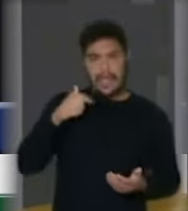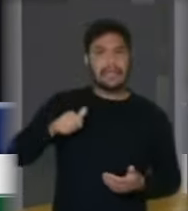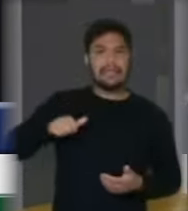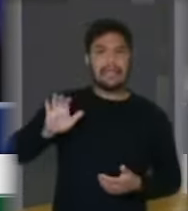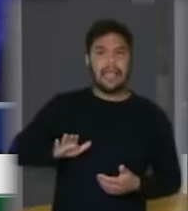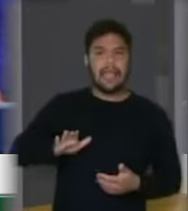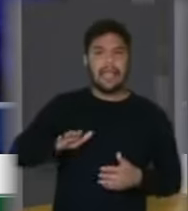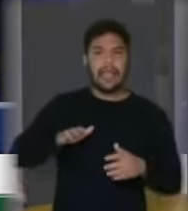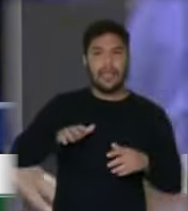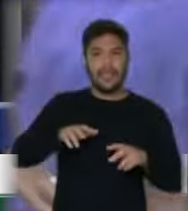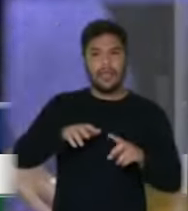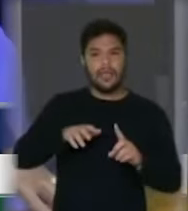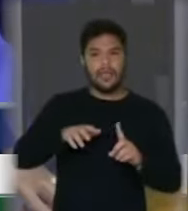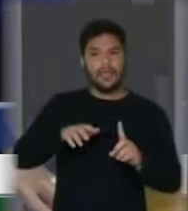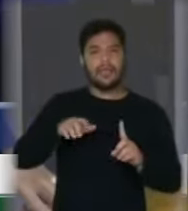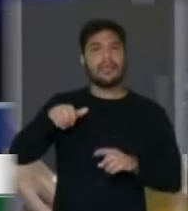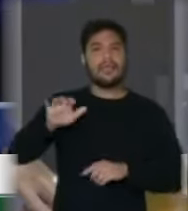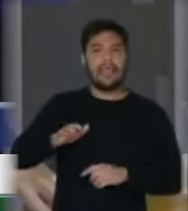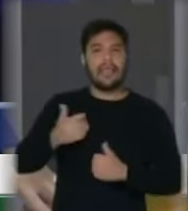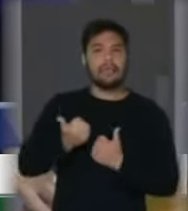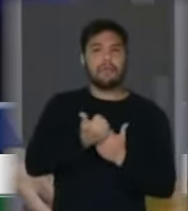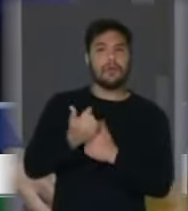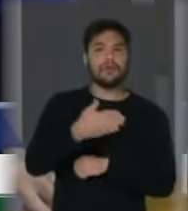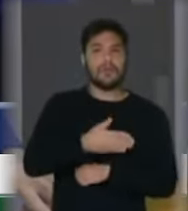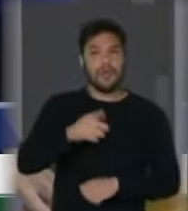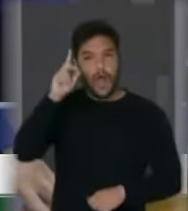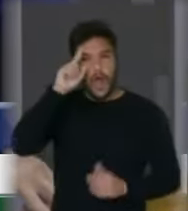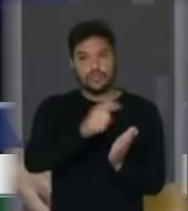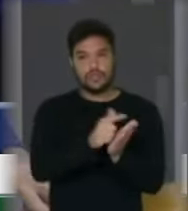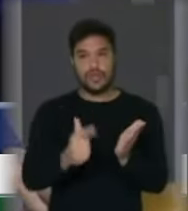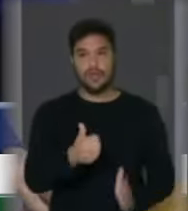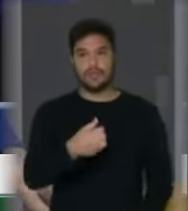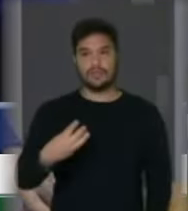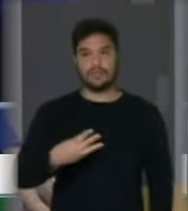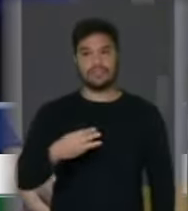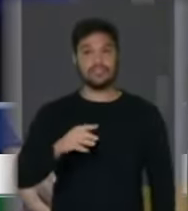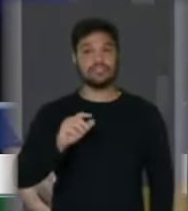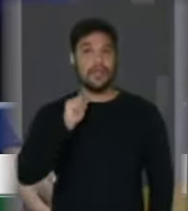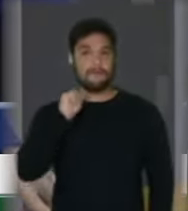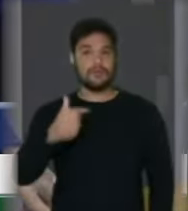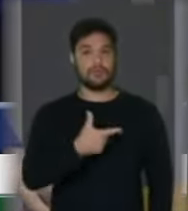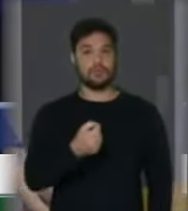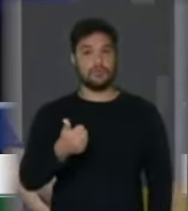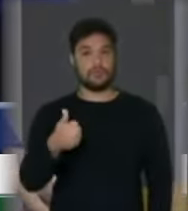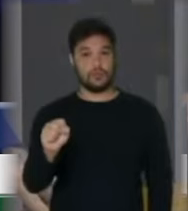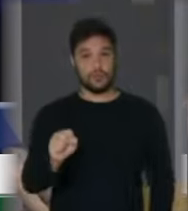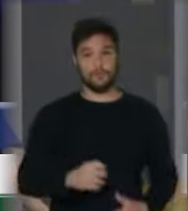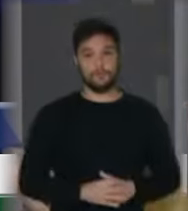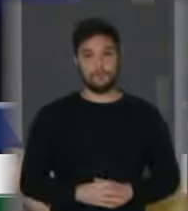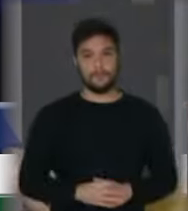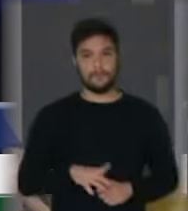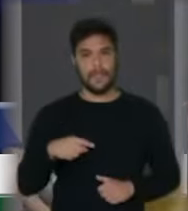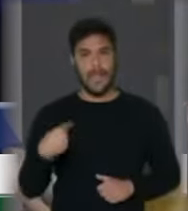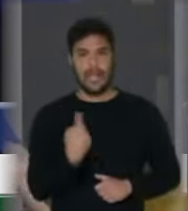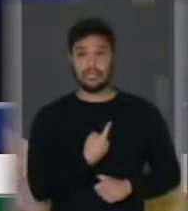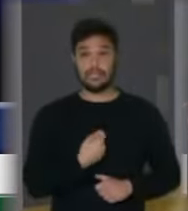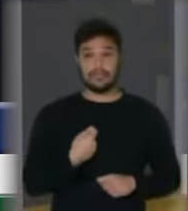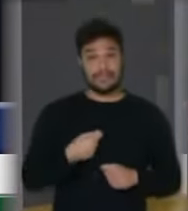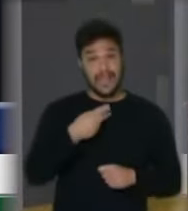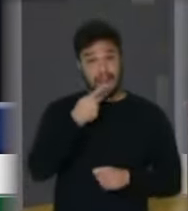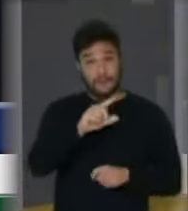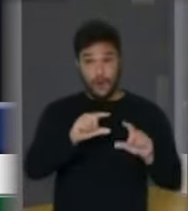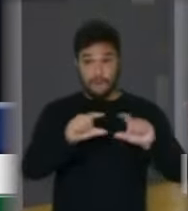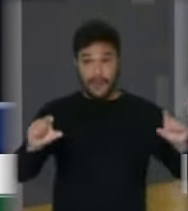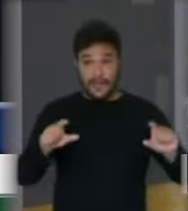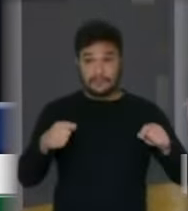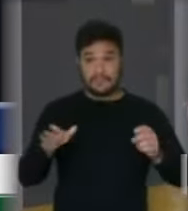e lembrei de uma matéria do jornal de 13 de abril de 2018. Temos que fechar o Supremo.